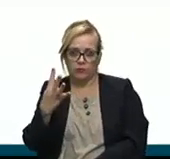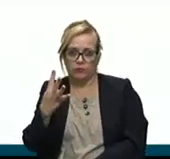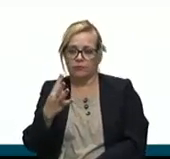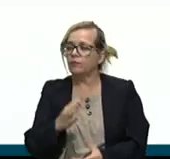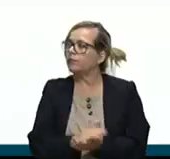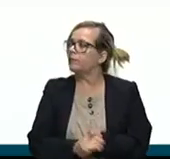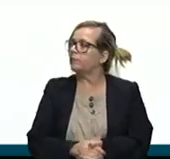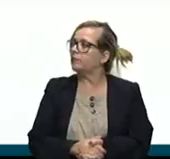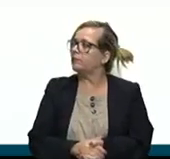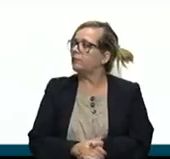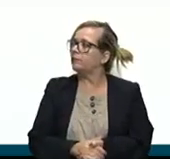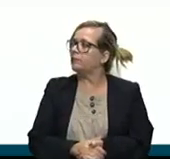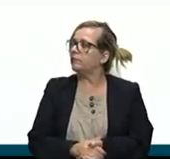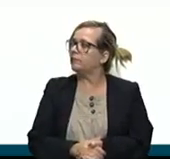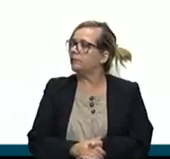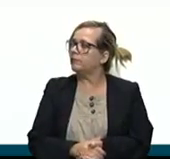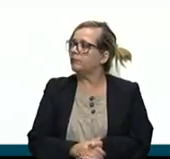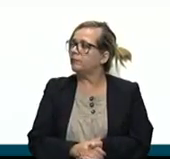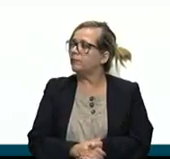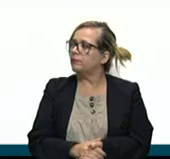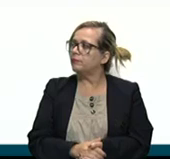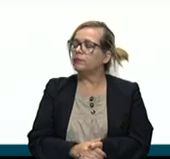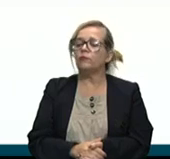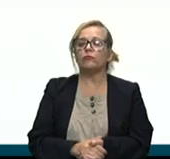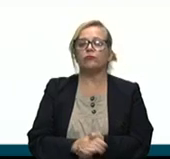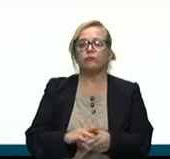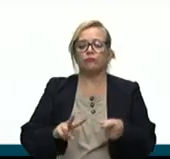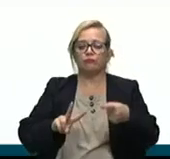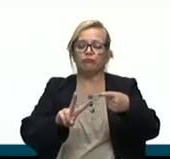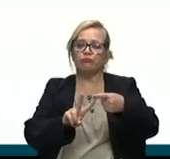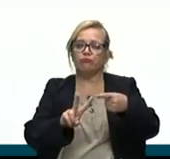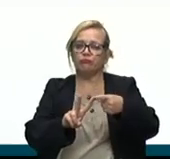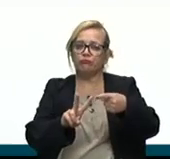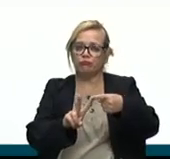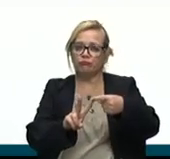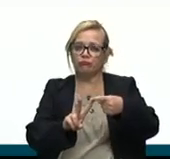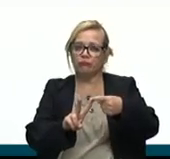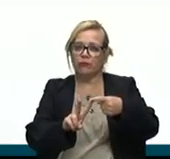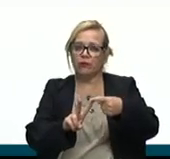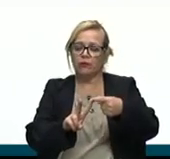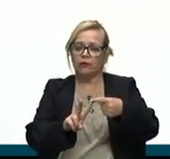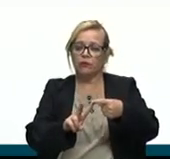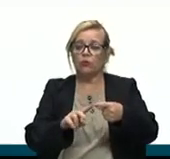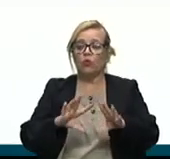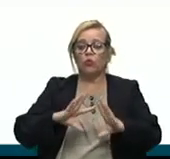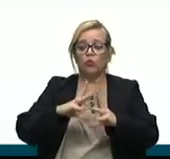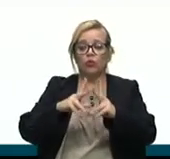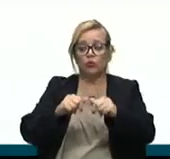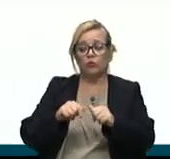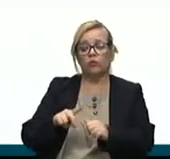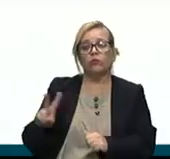4. Então, você tem que, primeiro, eleva cada um desses valores ao quadrado.